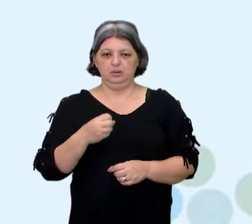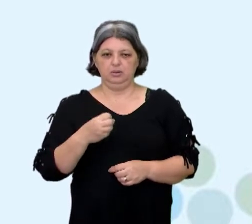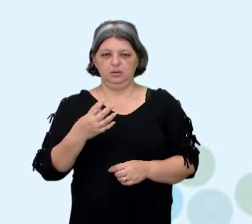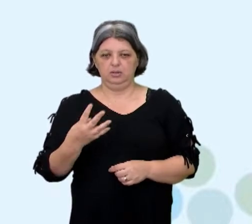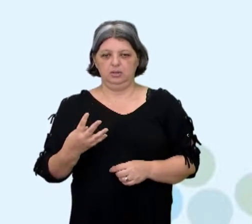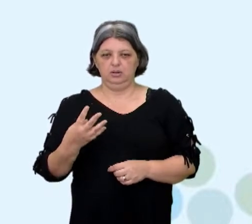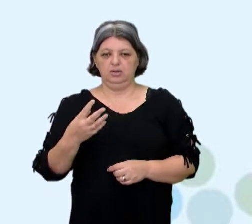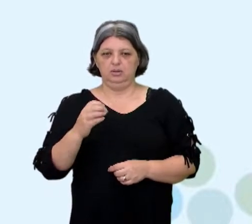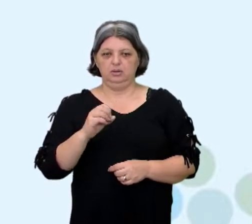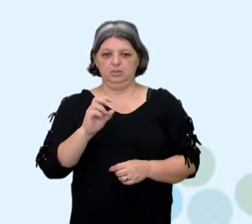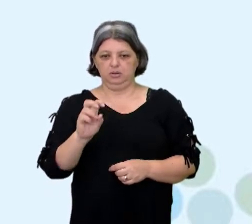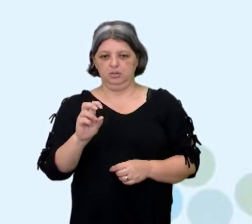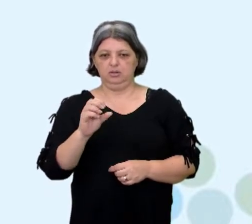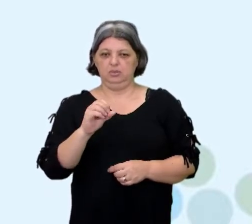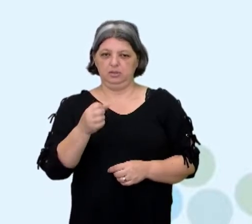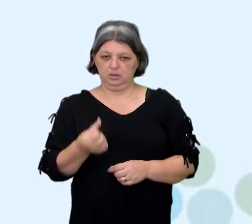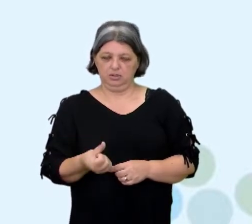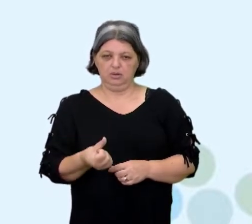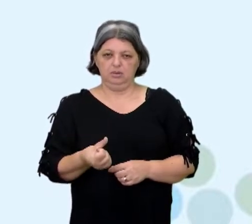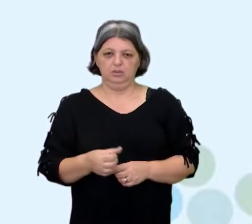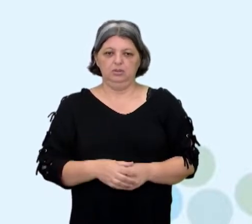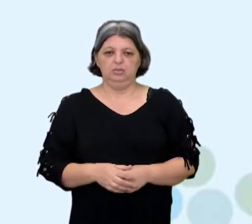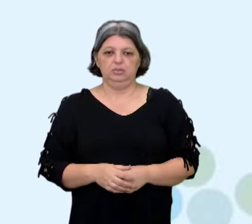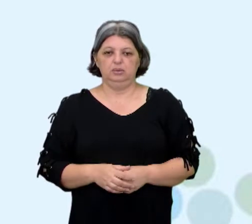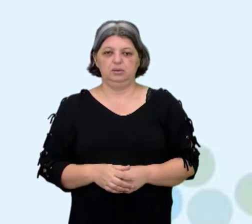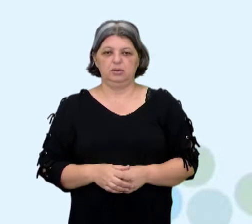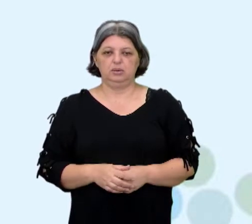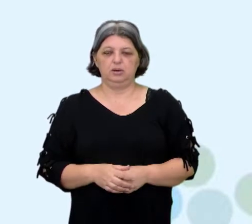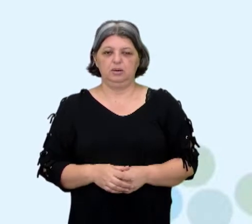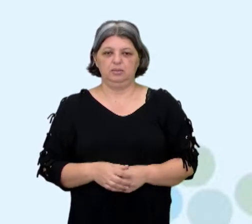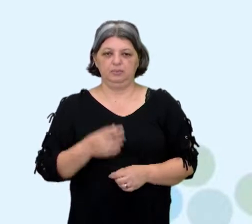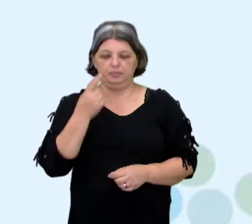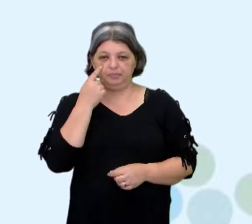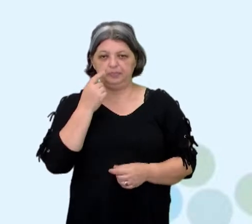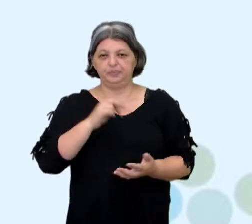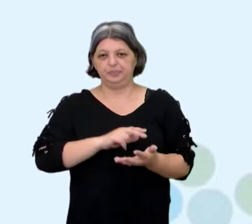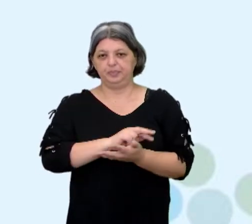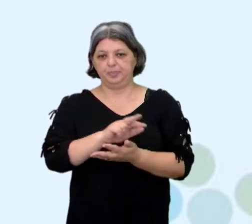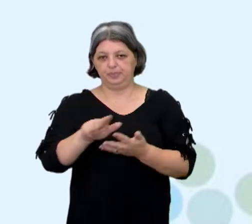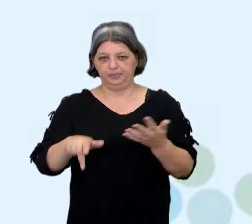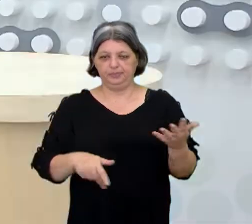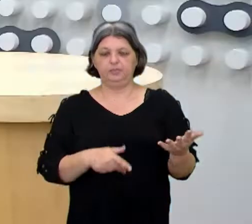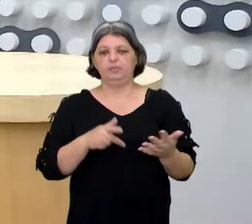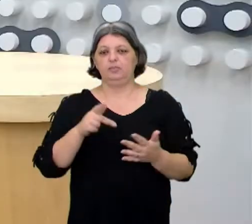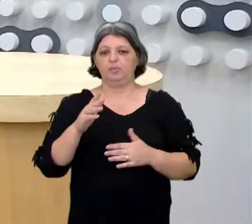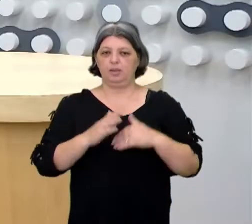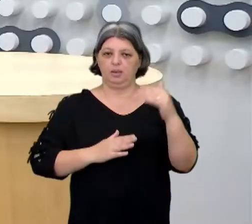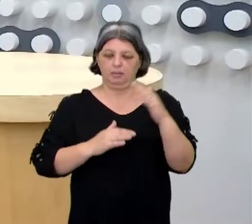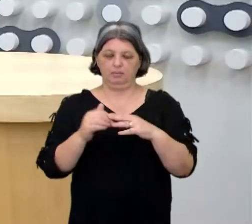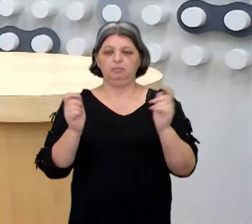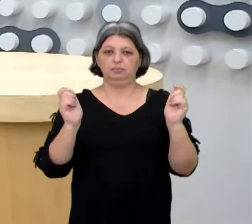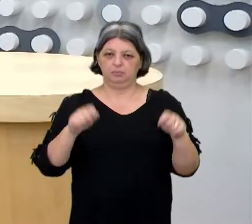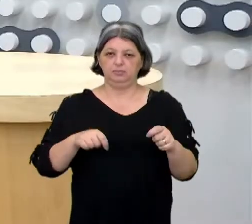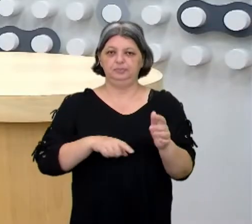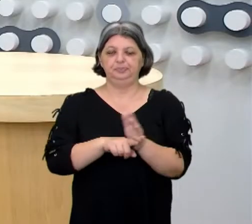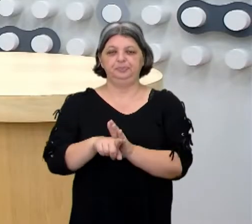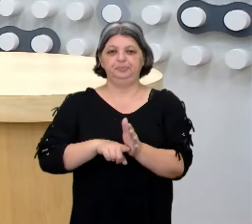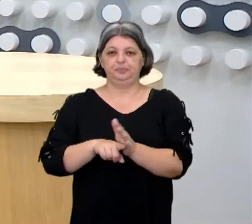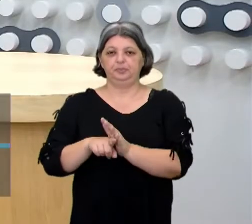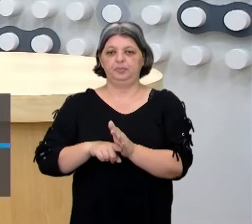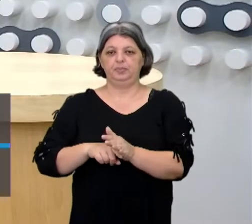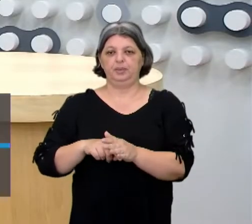e 06. Então vejam que são diversas habilidades que vocês podem estar buscando, né, no mapa